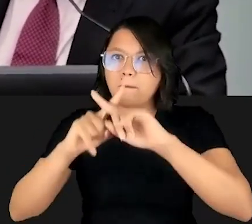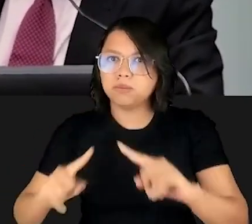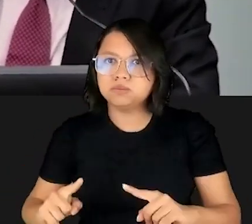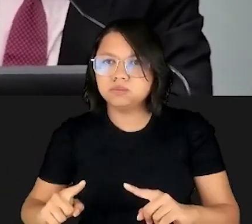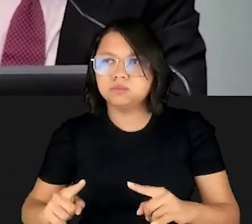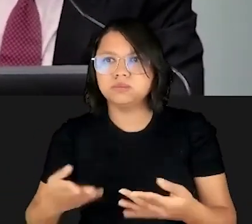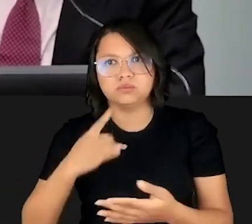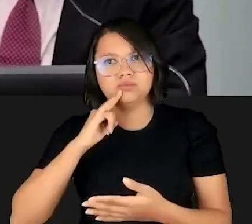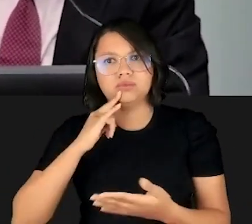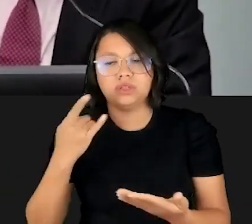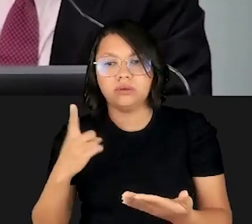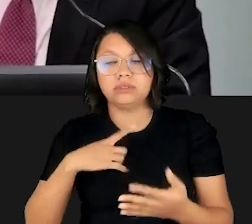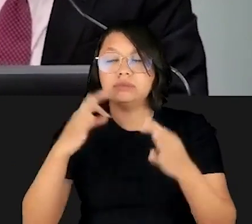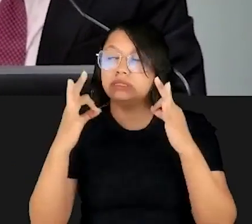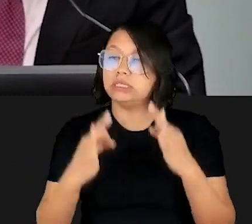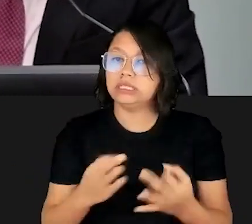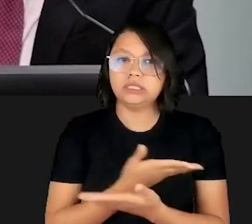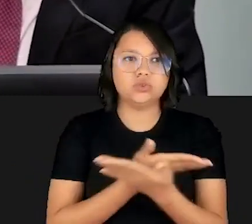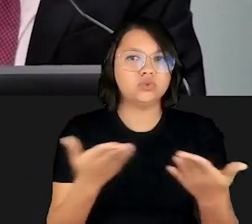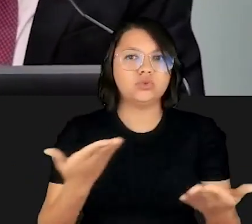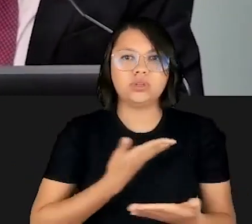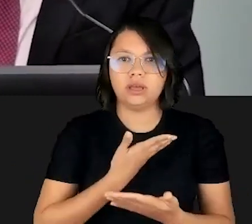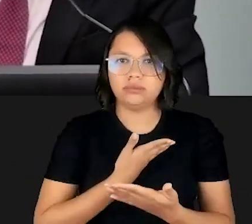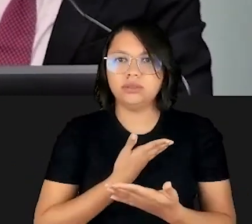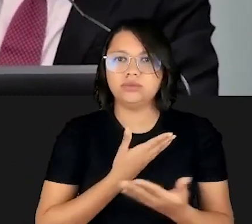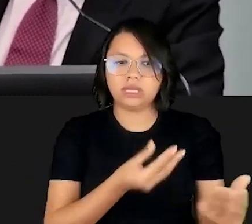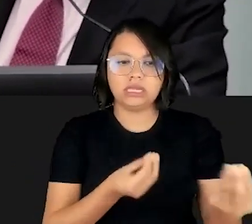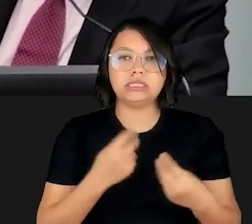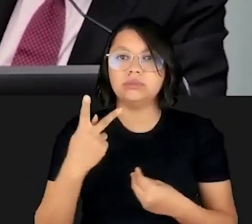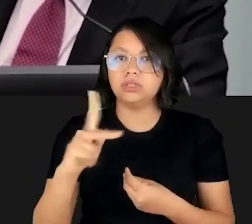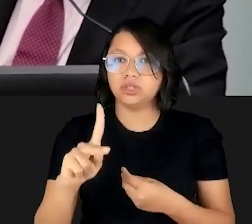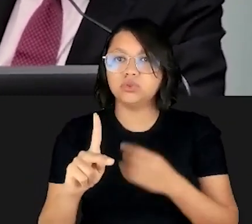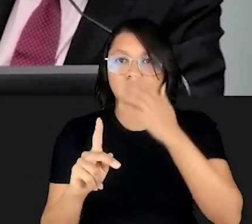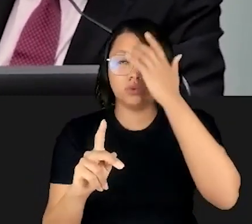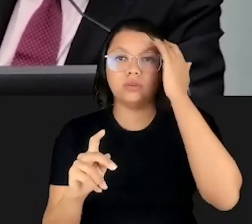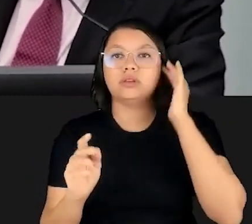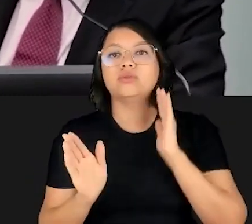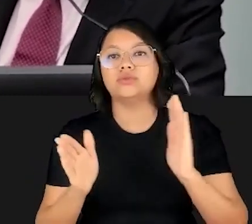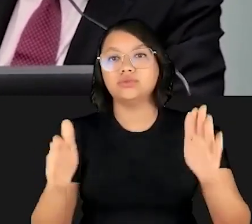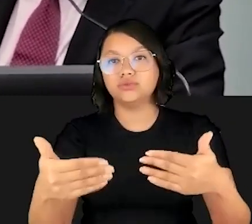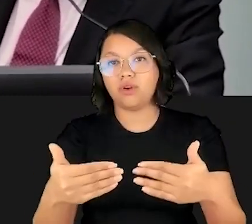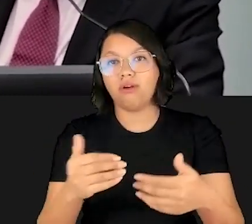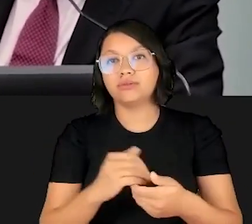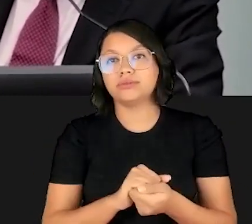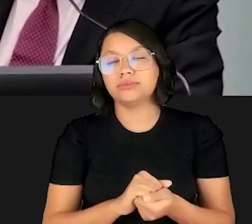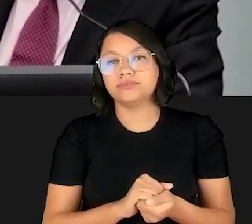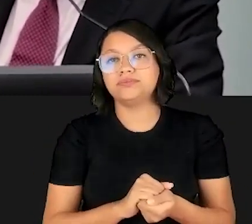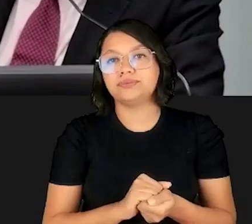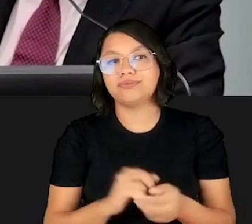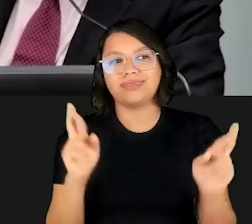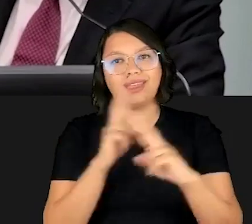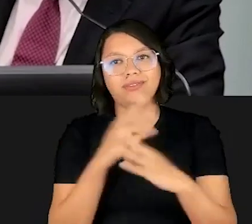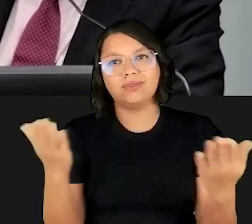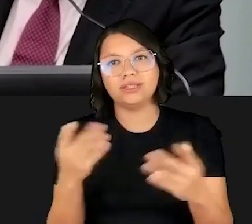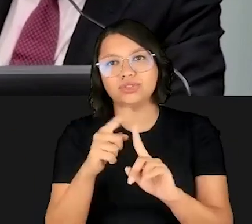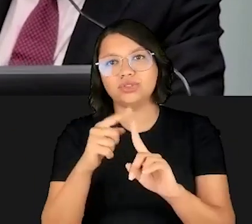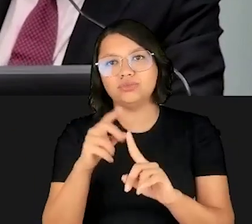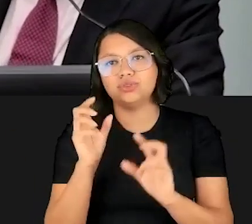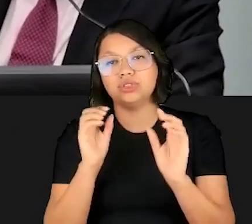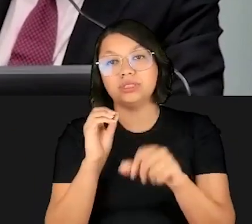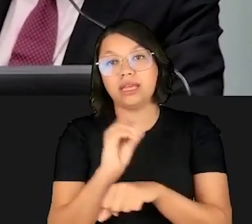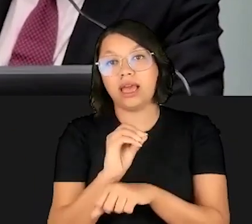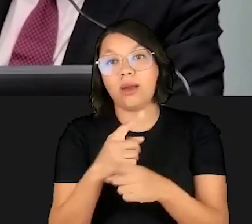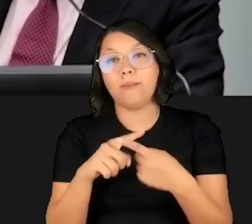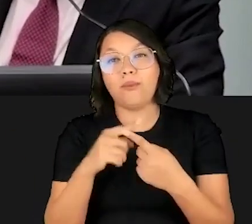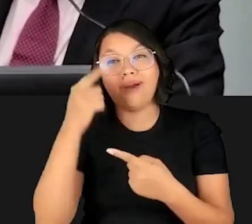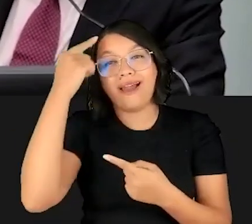que eu tenho certeza todos os colegas juízes recebem nas suas comarcas o tempo inteiro demandas em relação a esse tipo de tratamento. Porque a